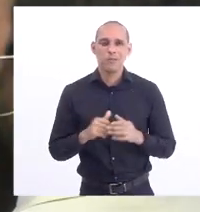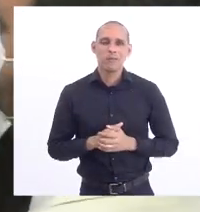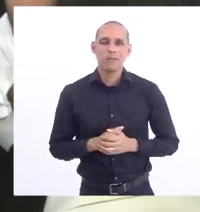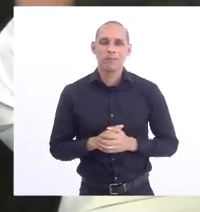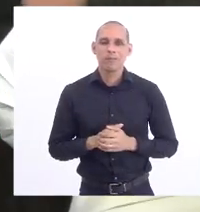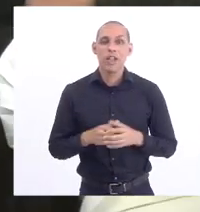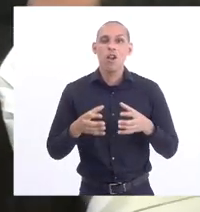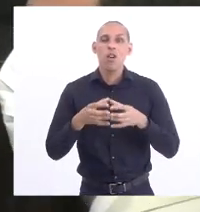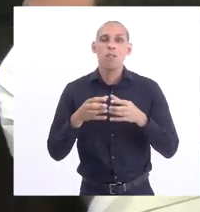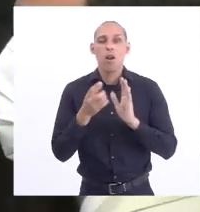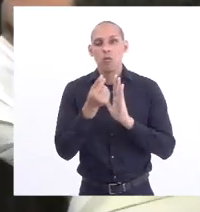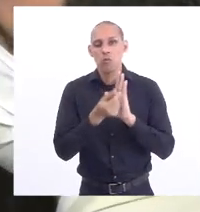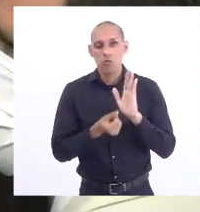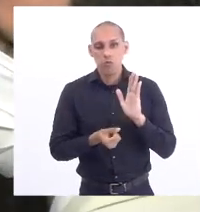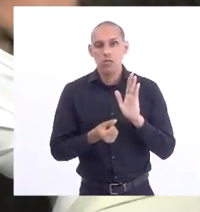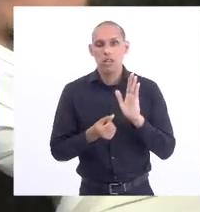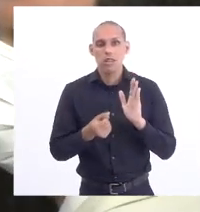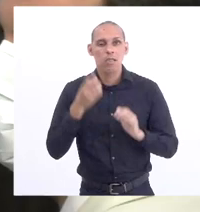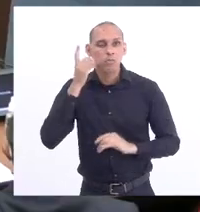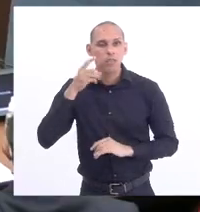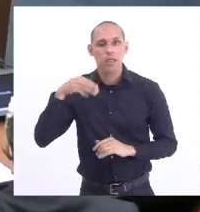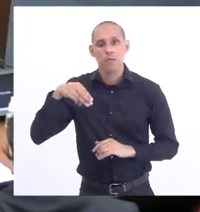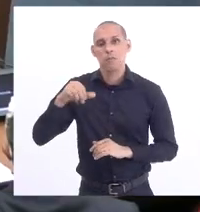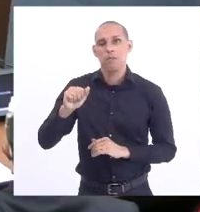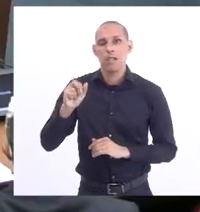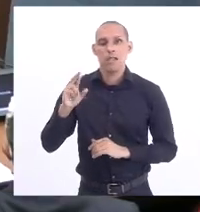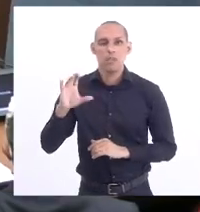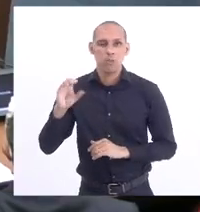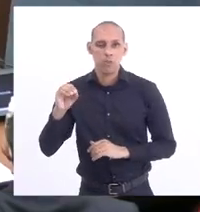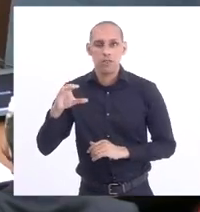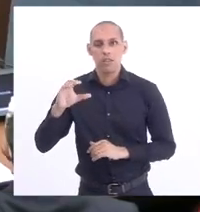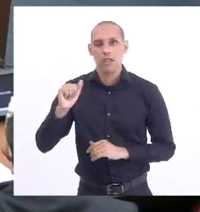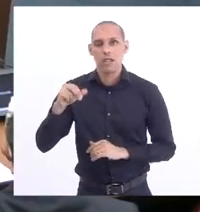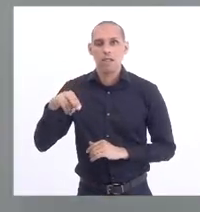Pela Comissão de Orçamento, deputado Márcio Canella.